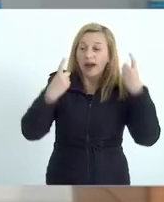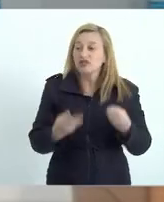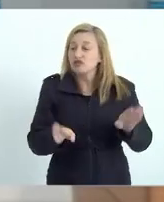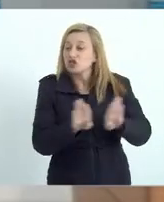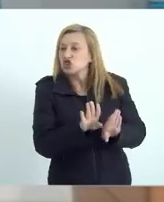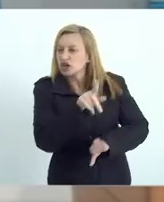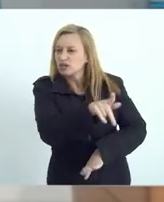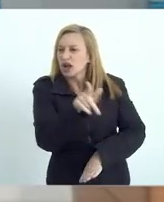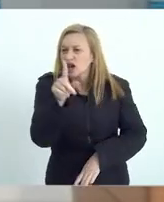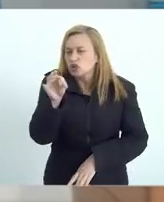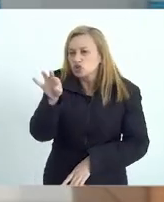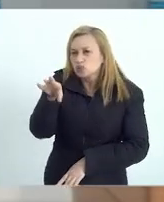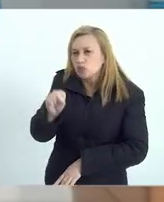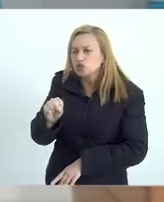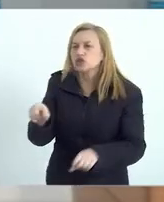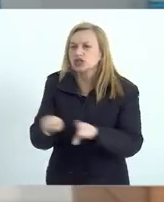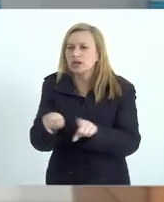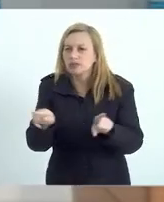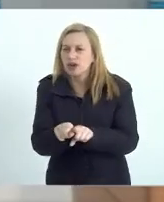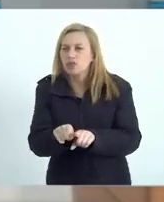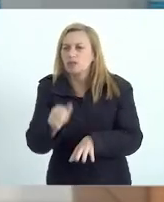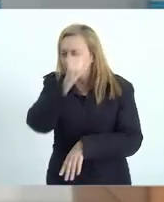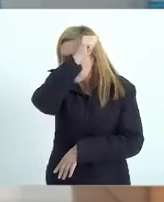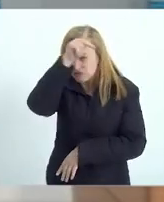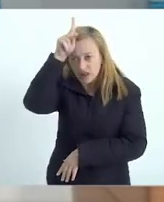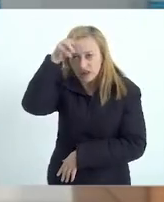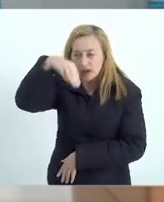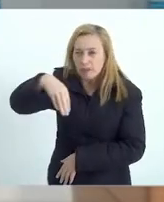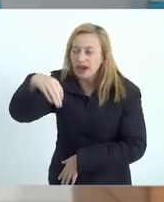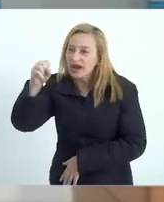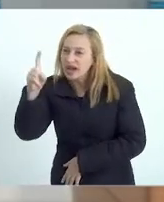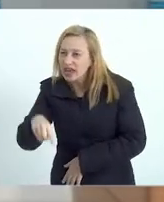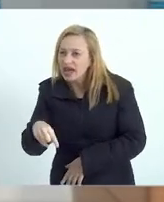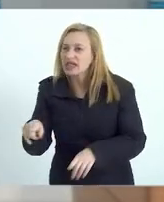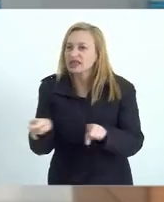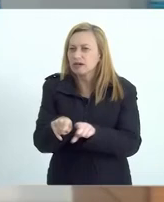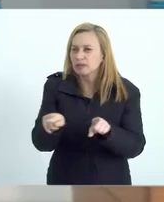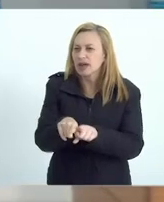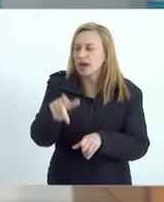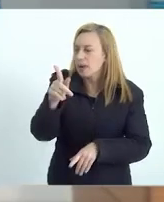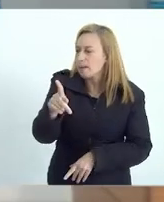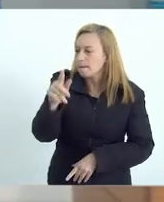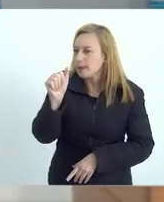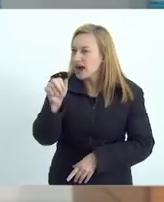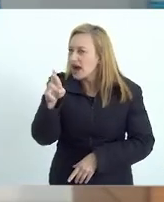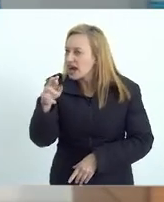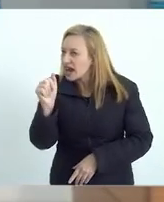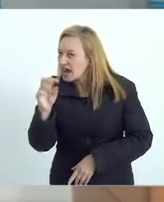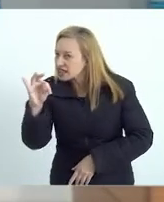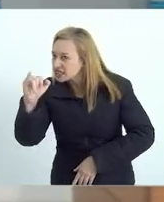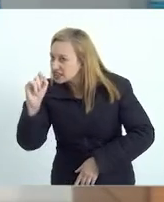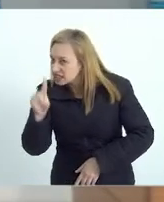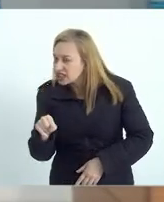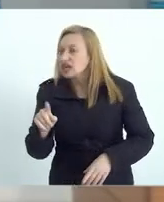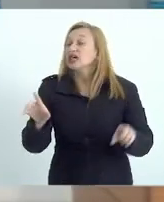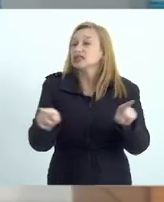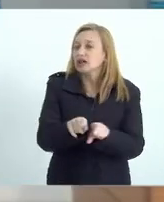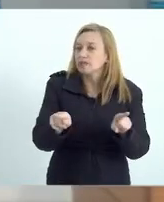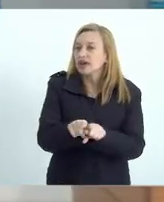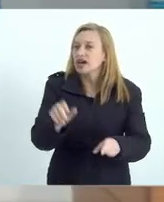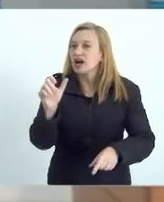recebeu o prefeito de Macaé recebi o prefeito de Paraty recebi o prefeito de Angra dos Reis